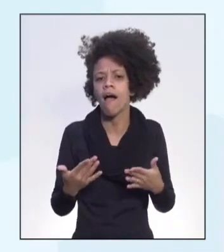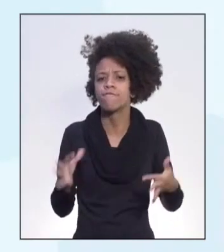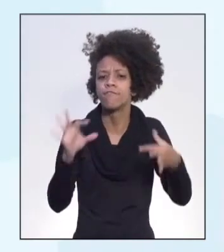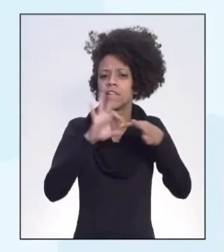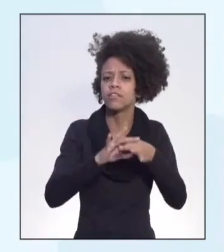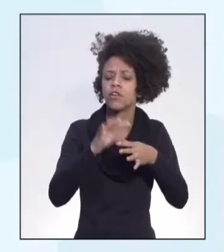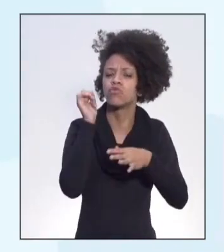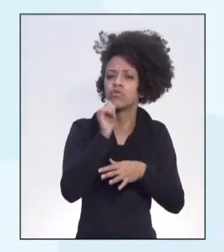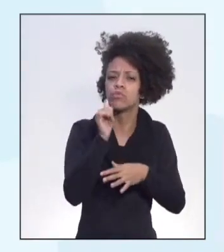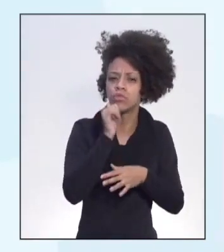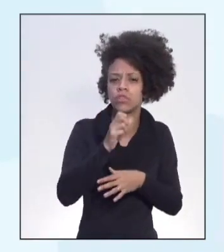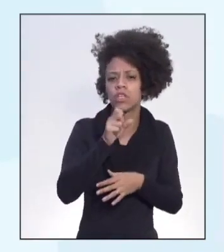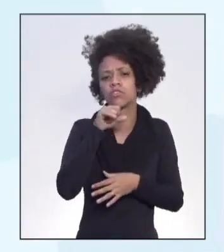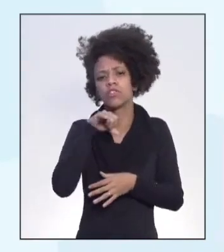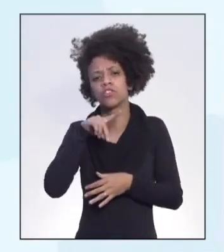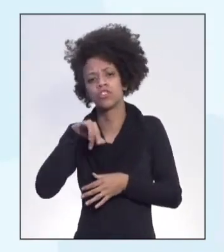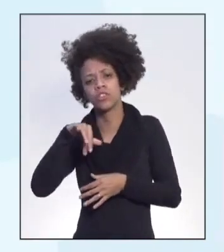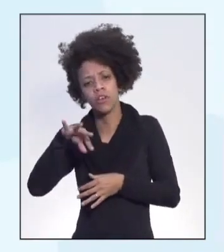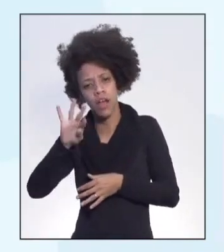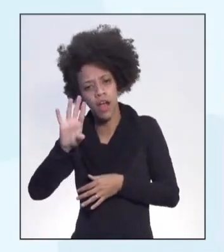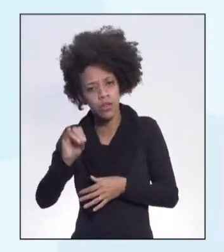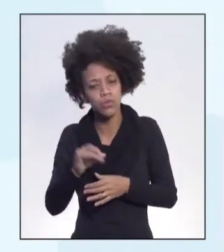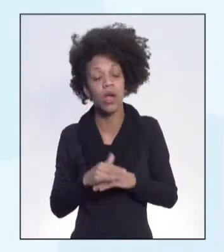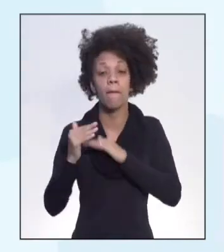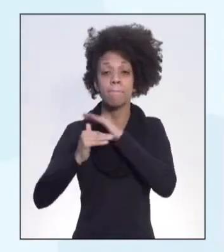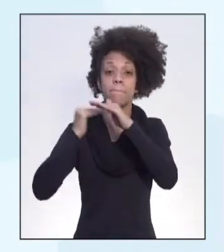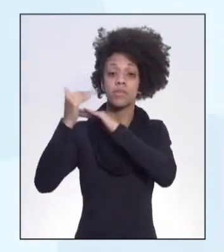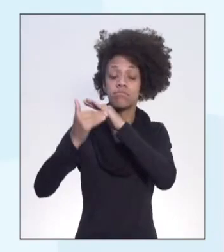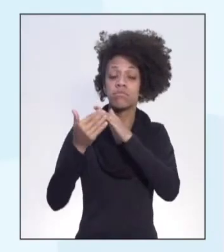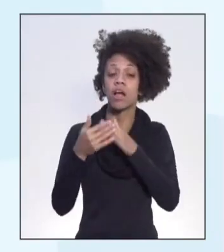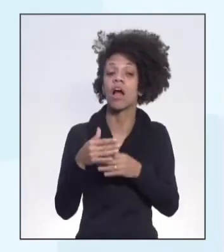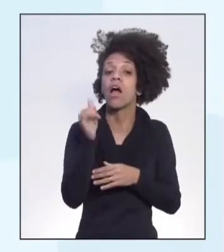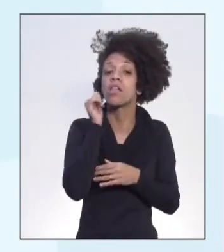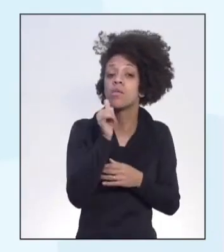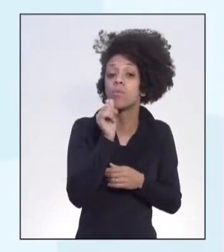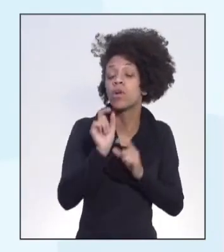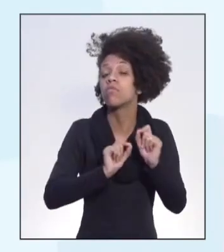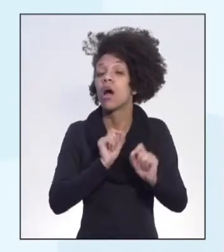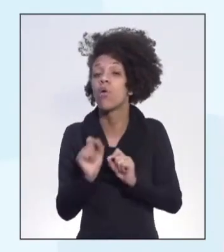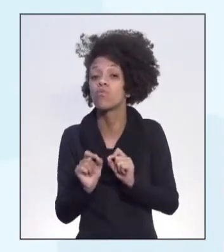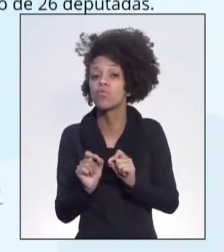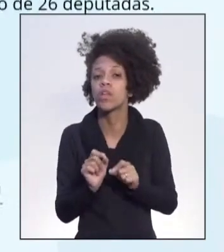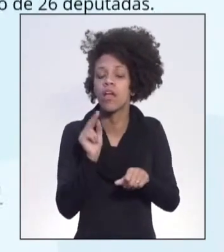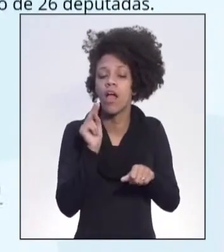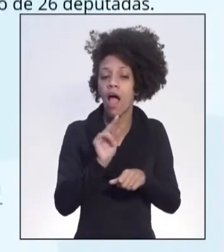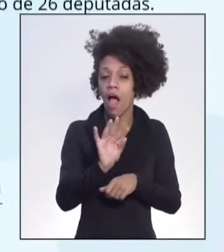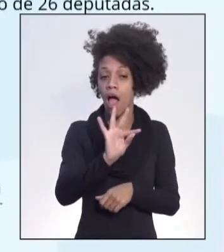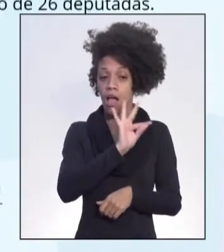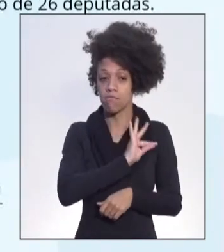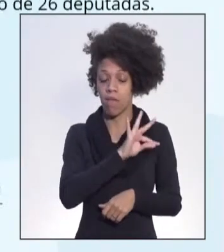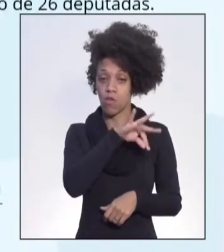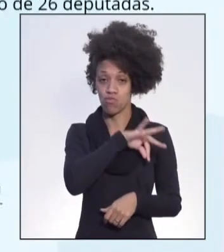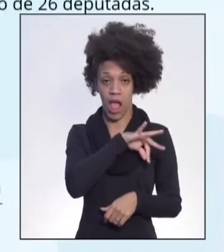mulheres nos sindicatos, a demanda das mulheres em relação à equidade salarial.